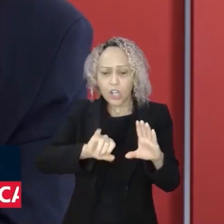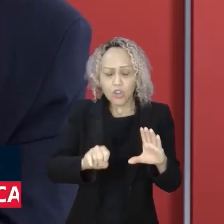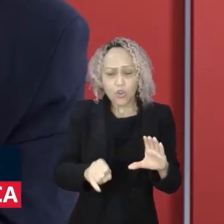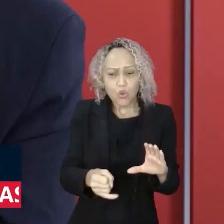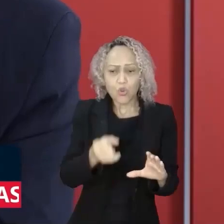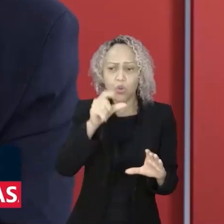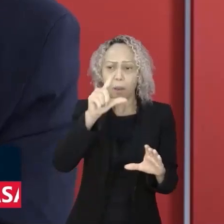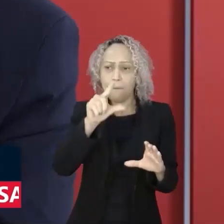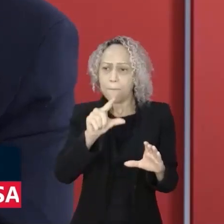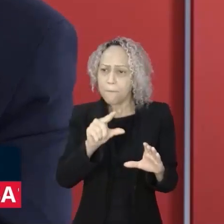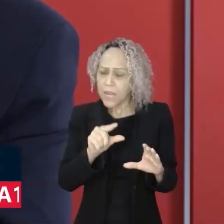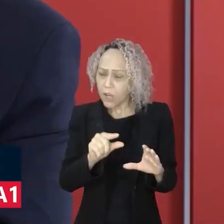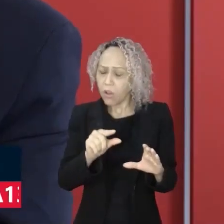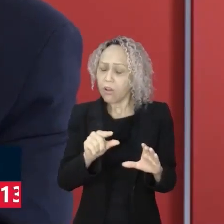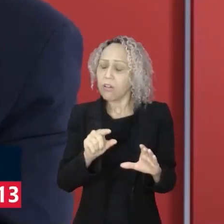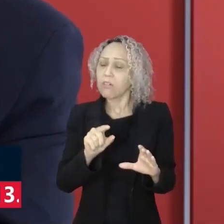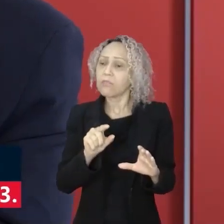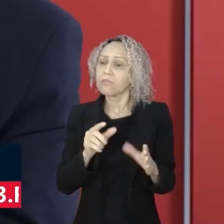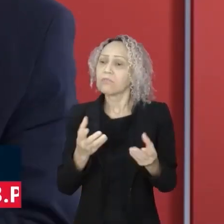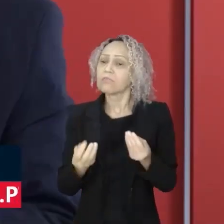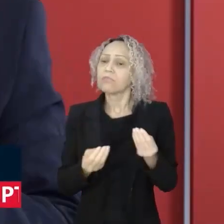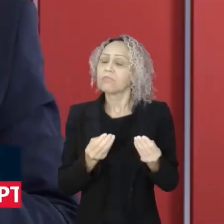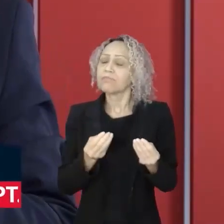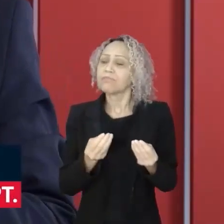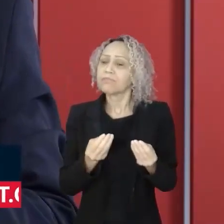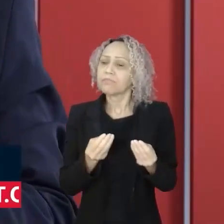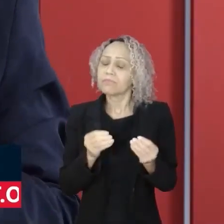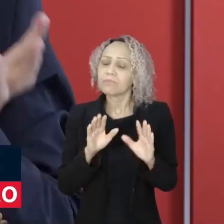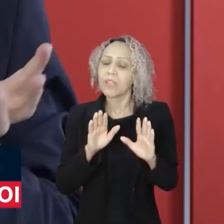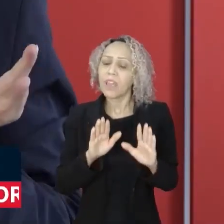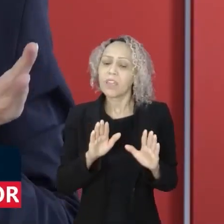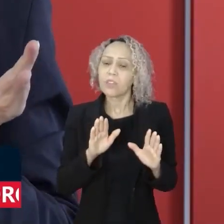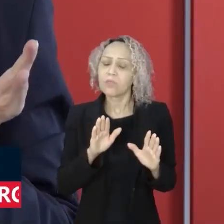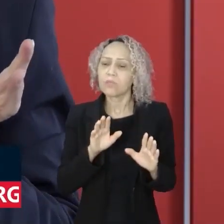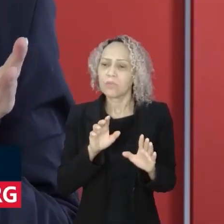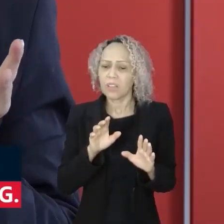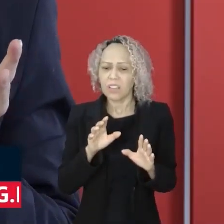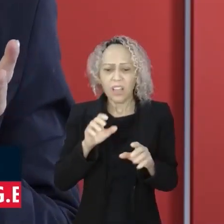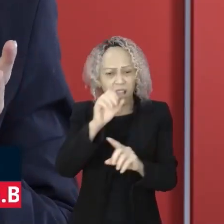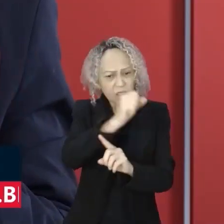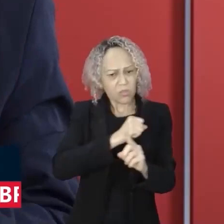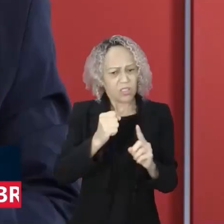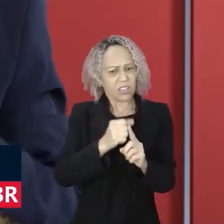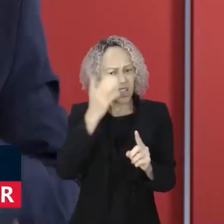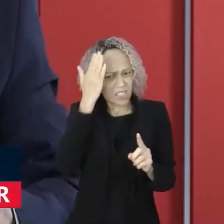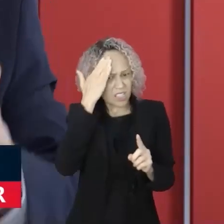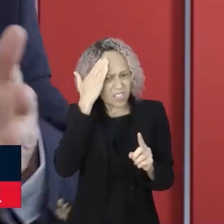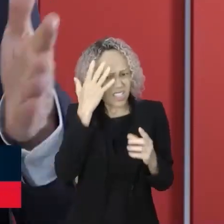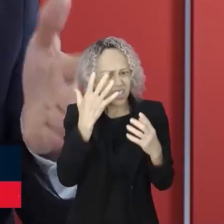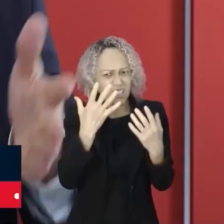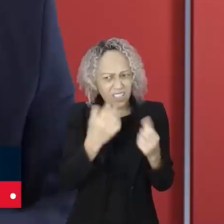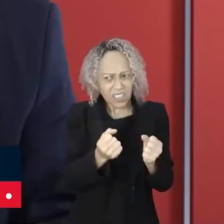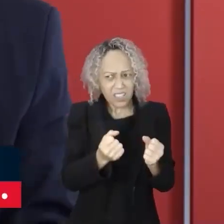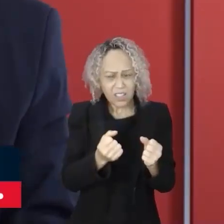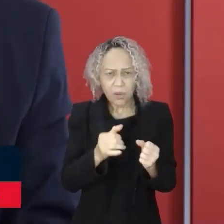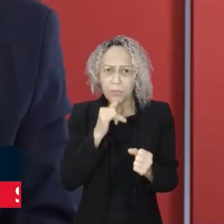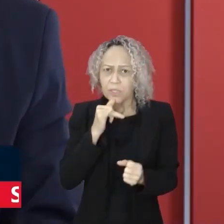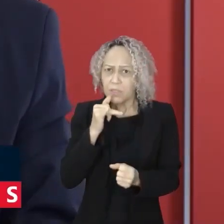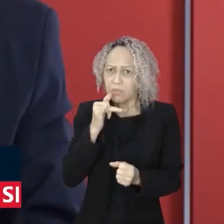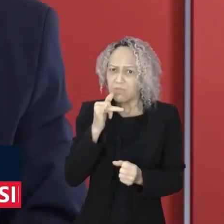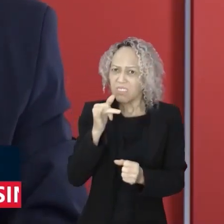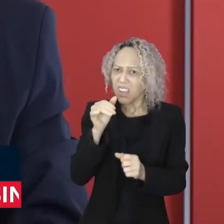menores para programas. E isso está aceito na sociedade. Alguém é contra ter um micro e pequeno